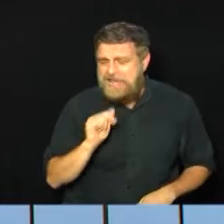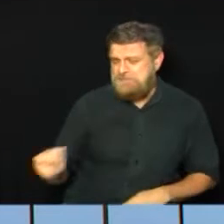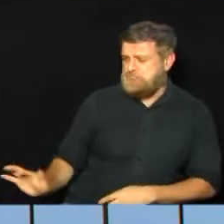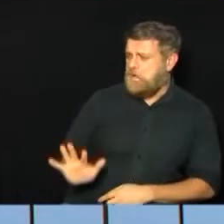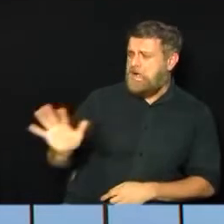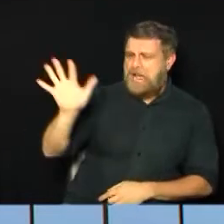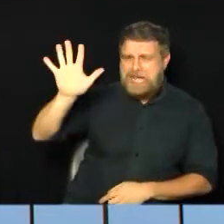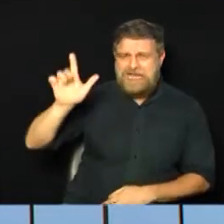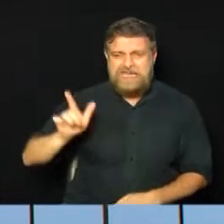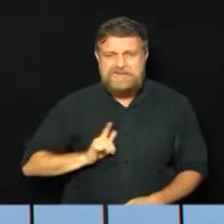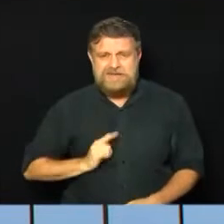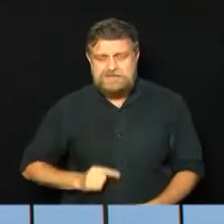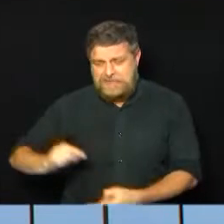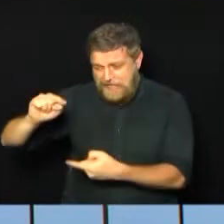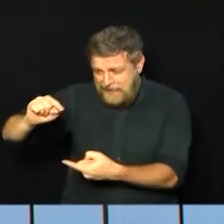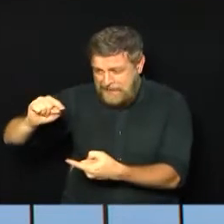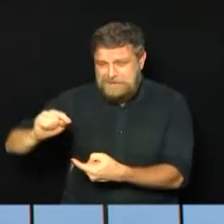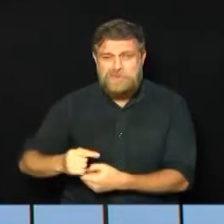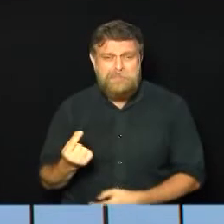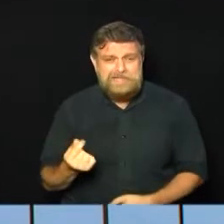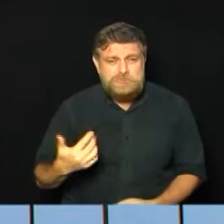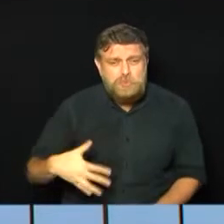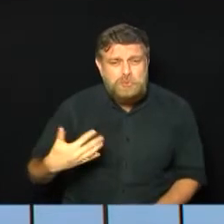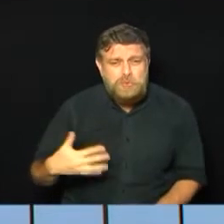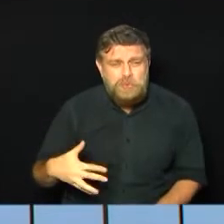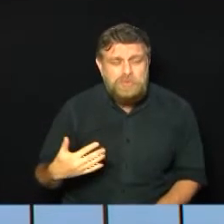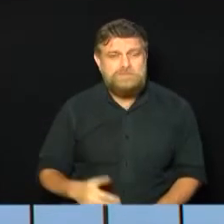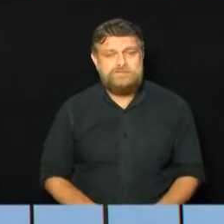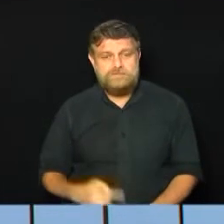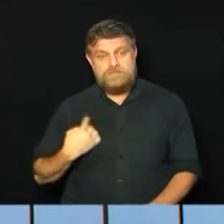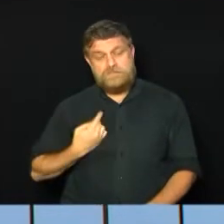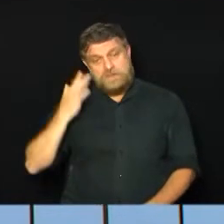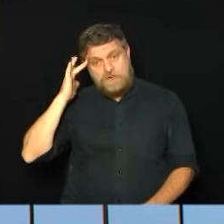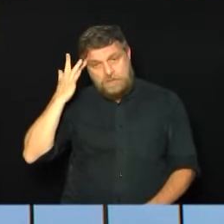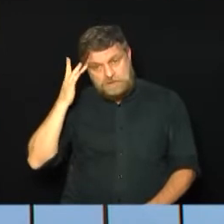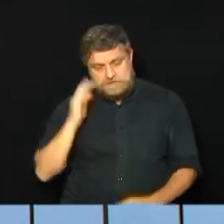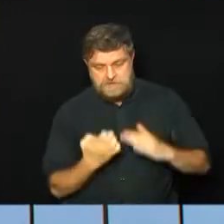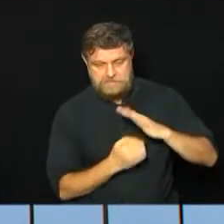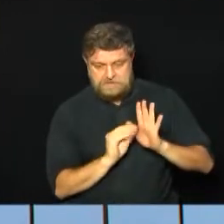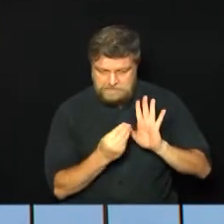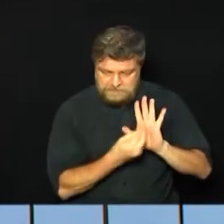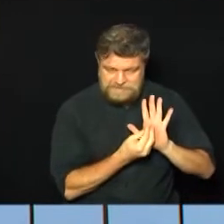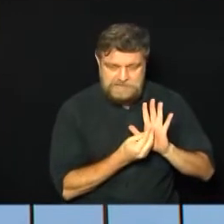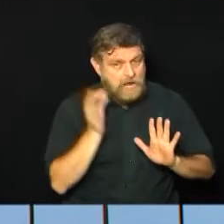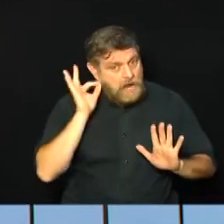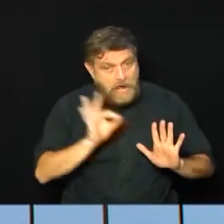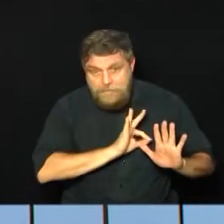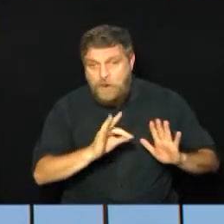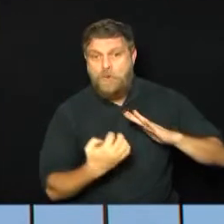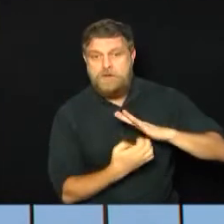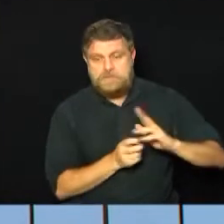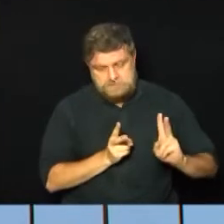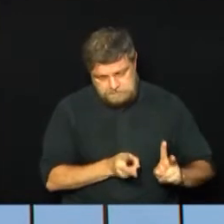da tarifa mínima de 10 metros cúbicos, etc. Então, a gente acha que a Sanasa é uma excelente empresa, deve sim